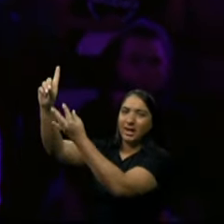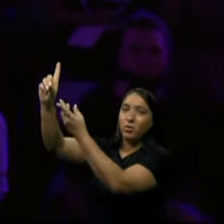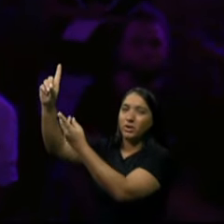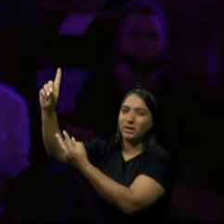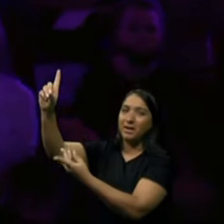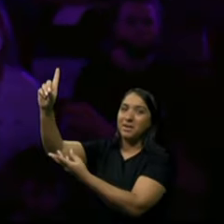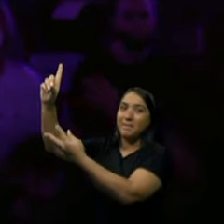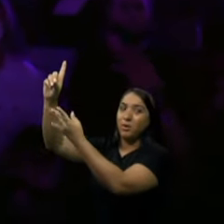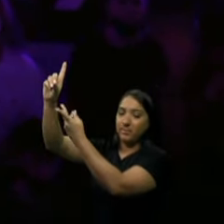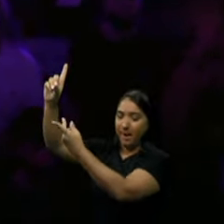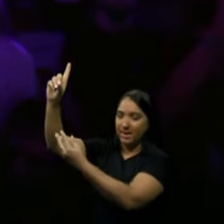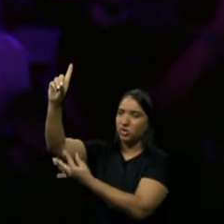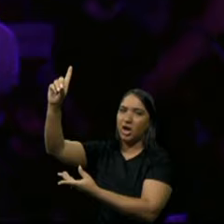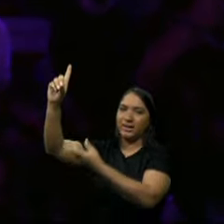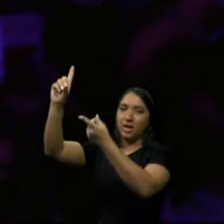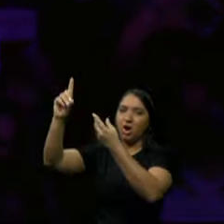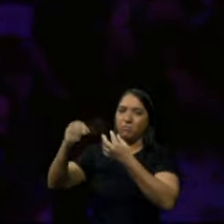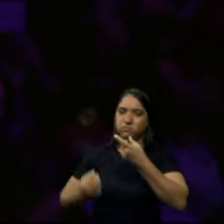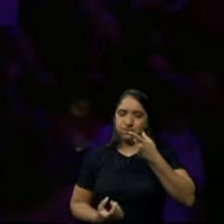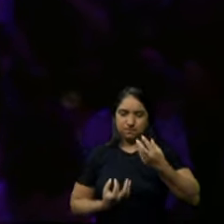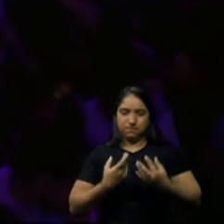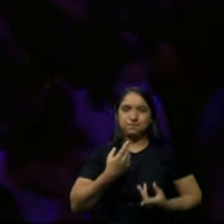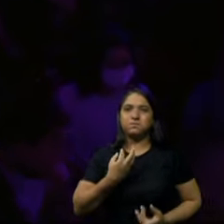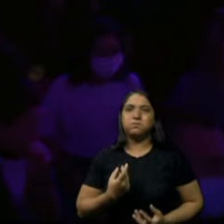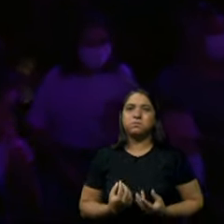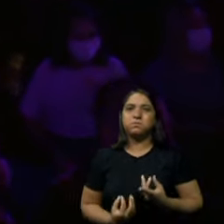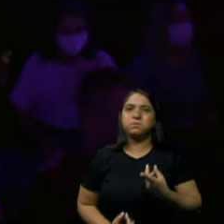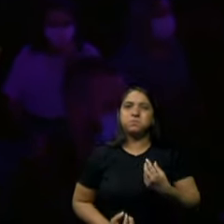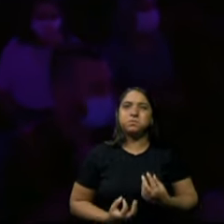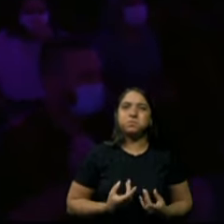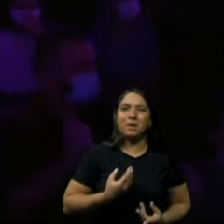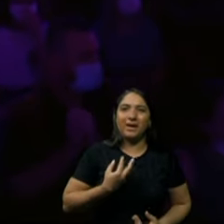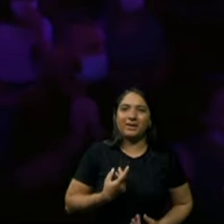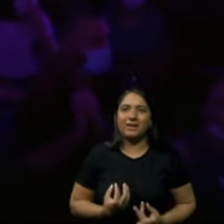certo é se começou a